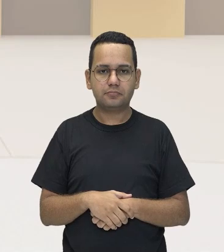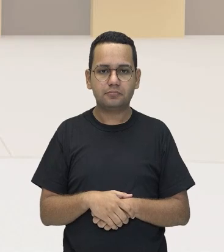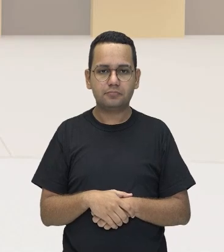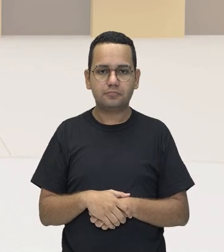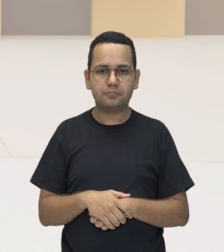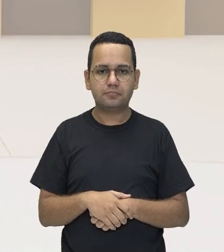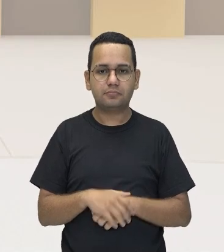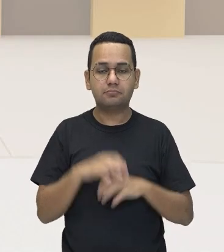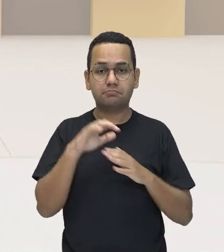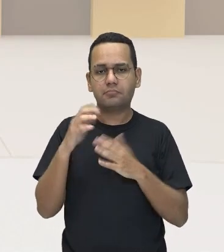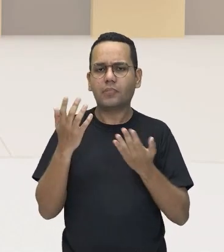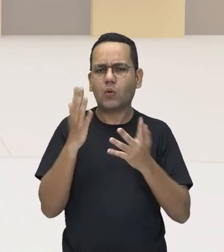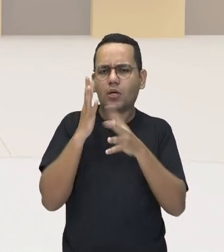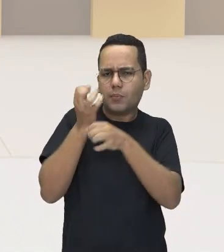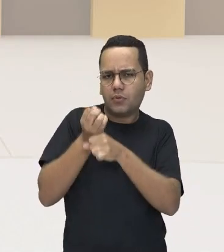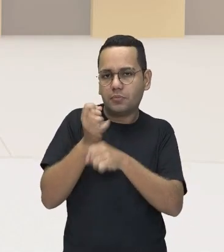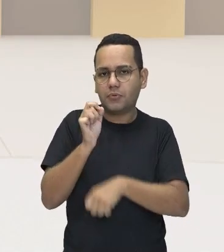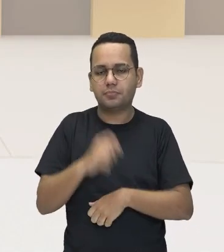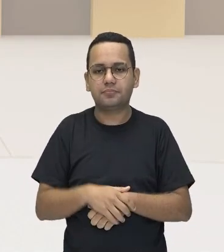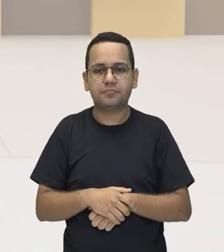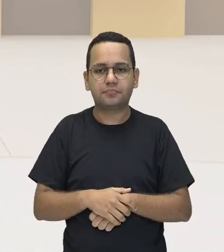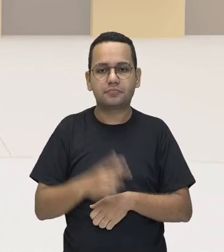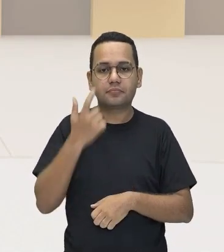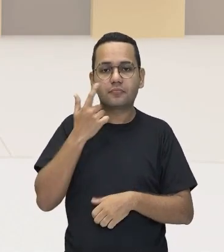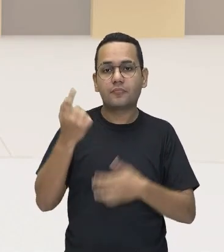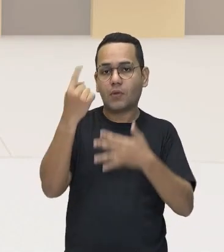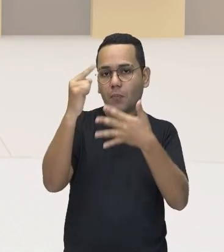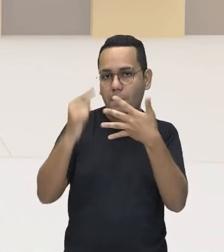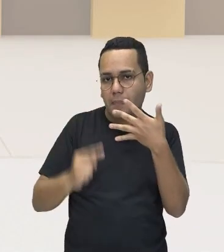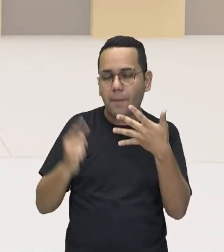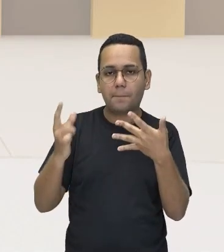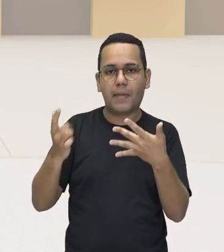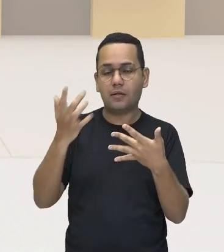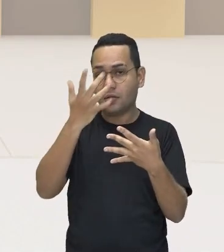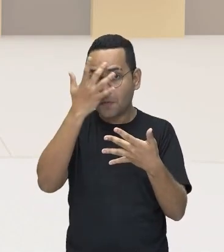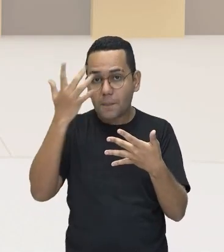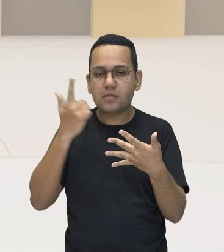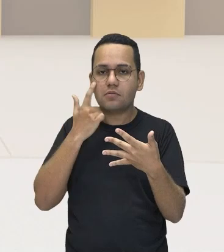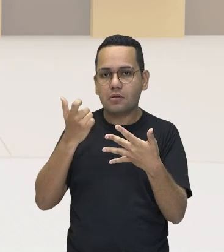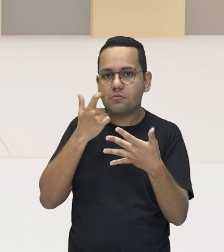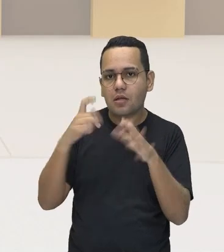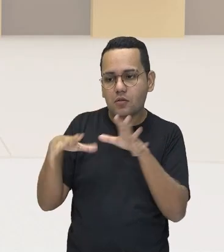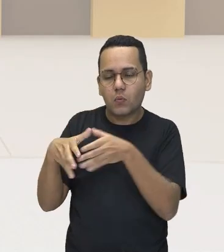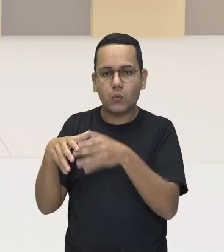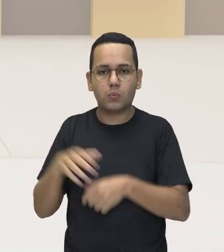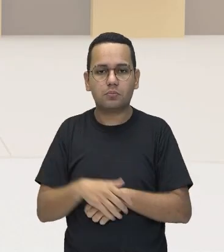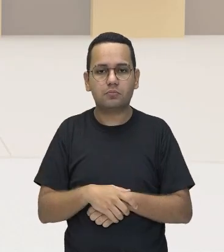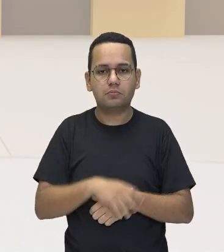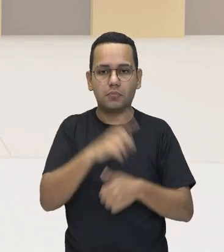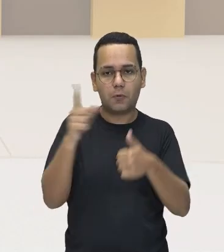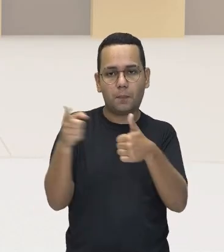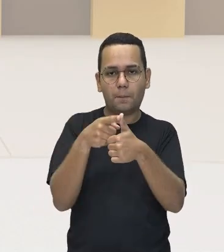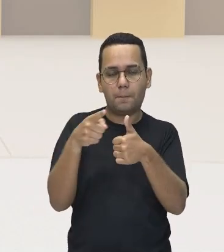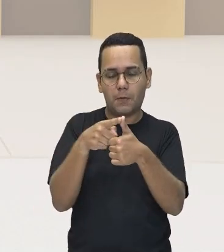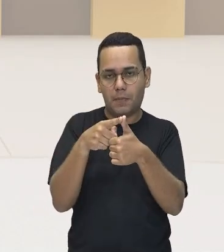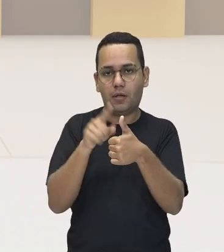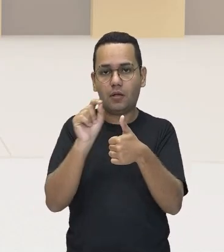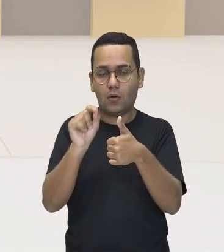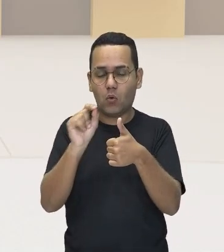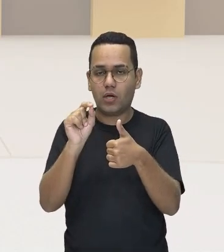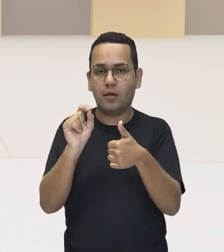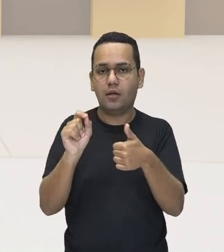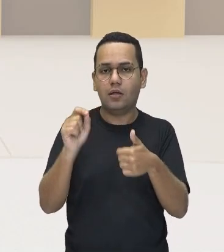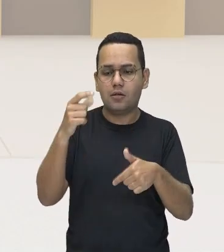o mapeamento, né, dos stakeholders. Primeiro ponto foi o diálogo aberto e transparente. Né? Aquilo que a gente